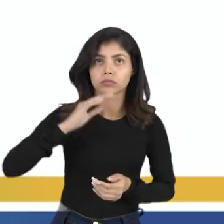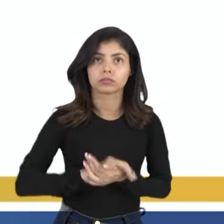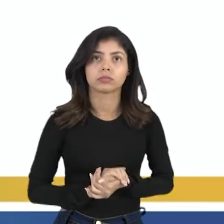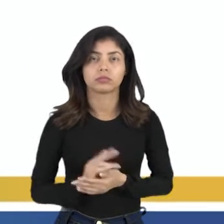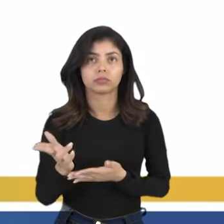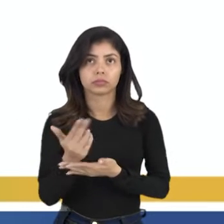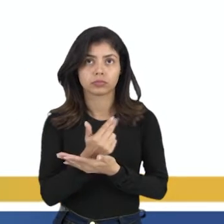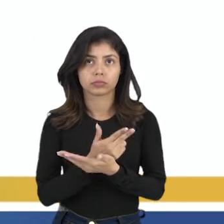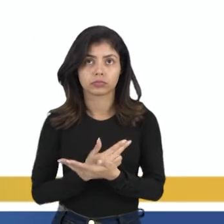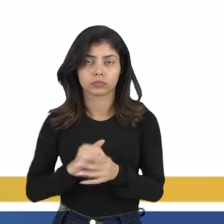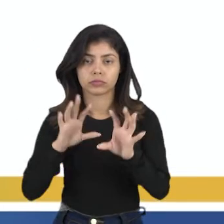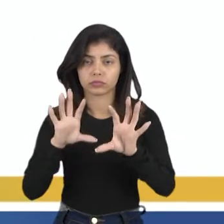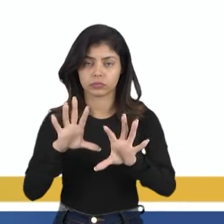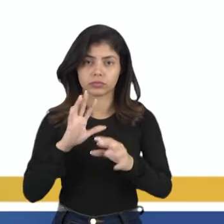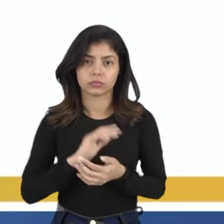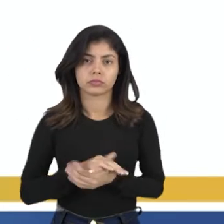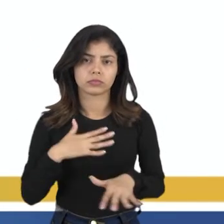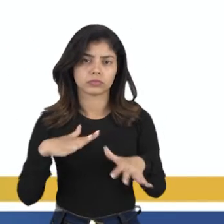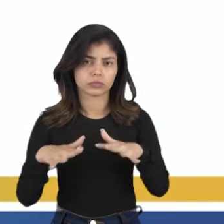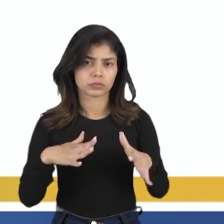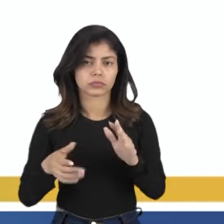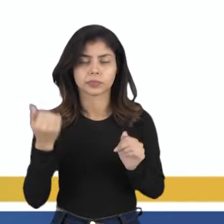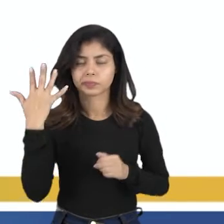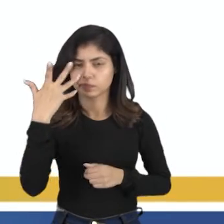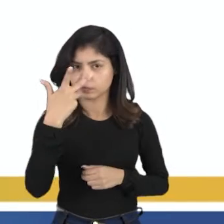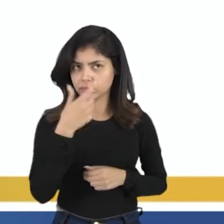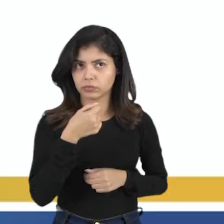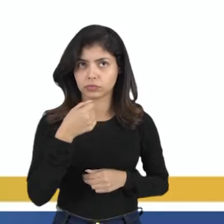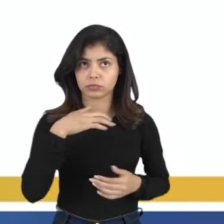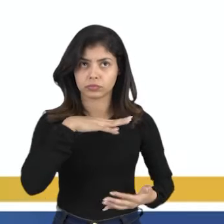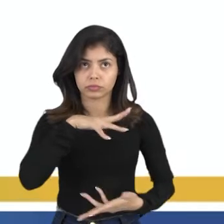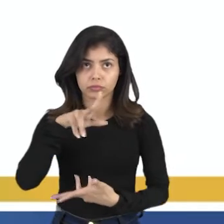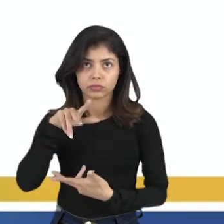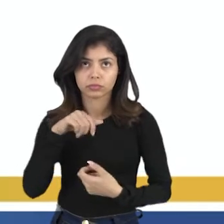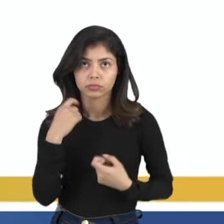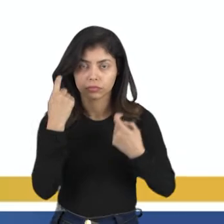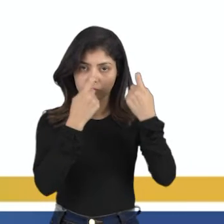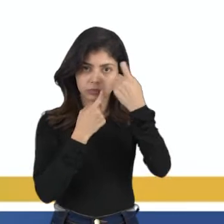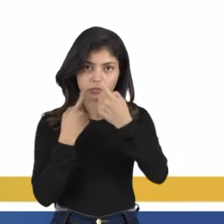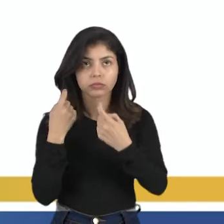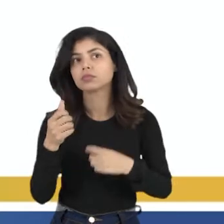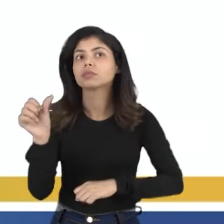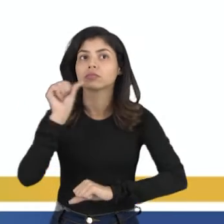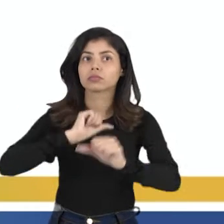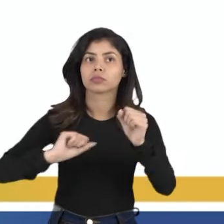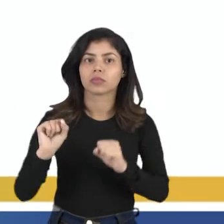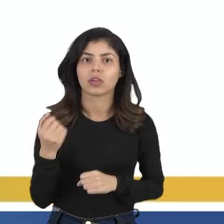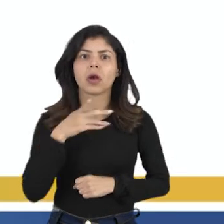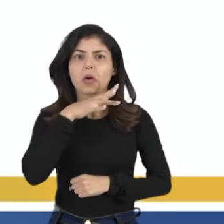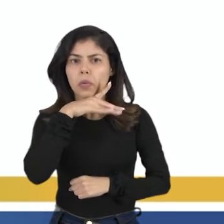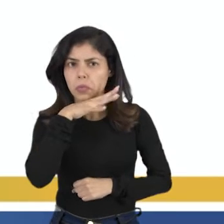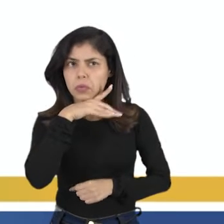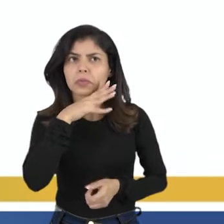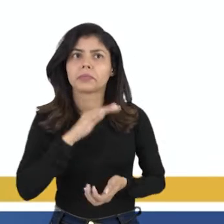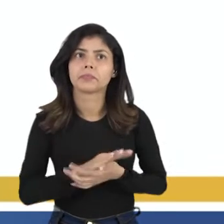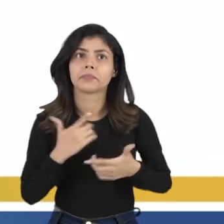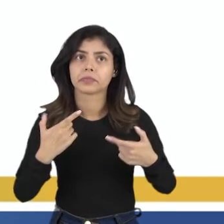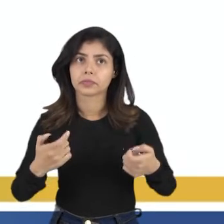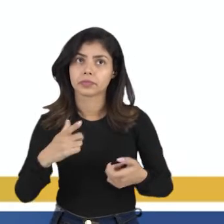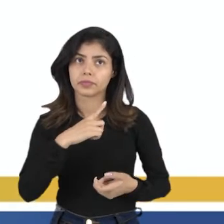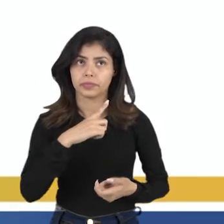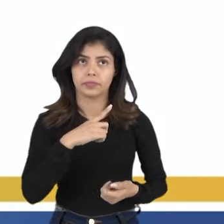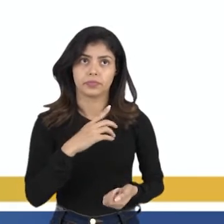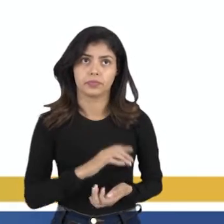os artistas desse movimento eles mostravam a beleza do mundo. O expressionismo mostra o horror, por exemplo, que a guerra